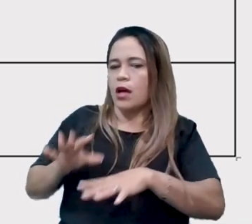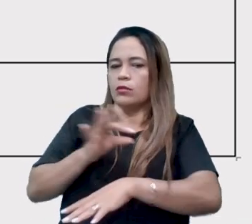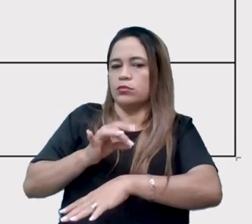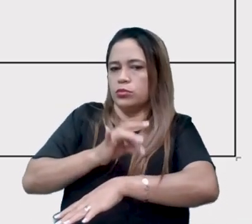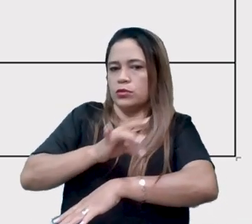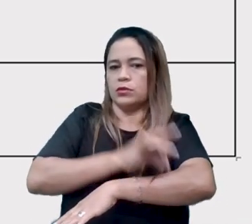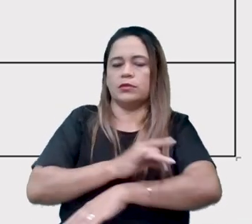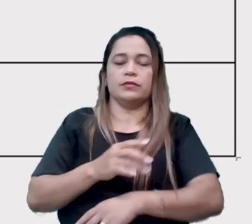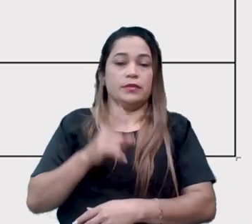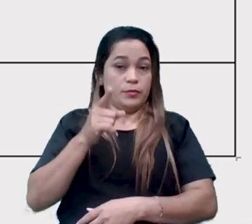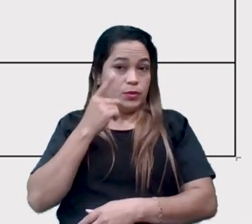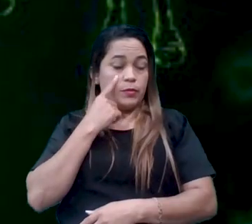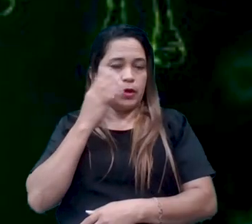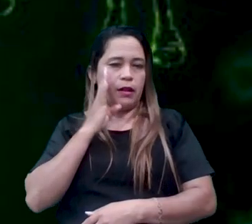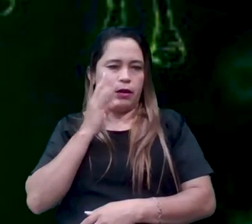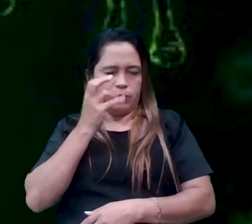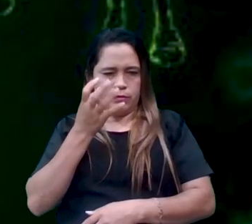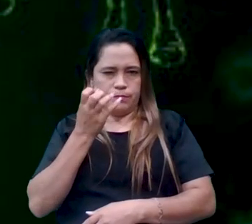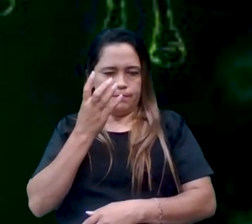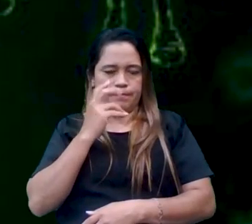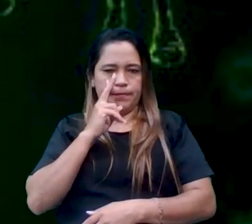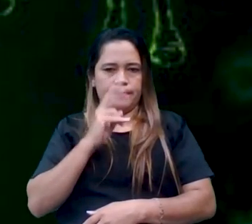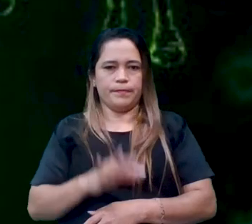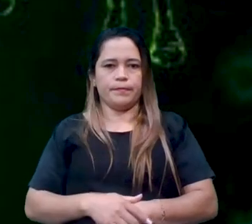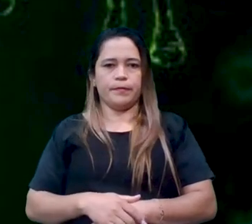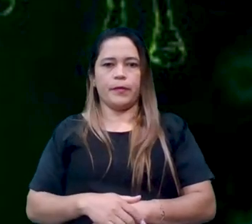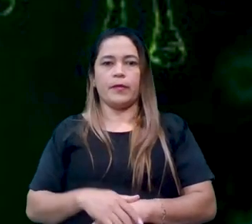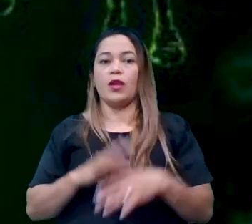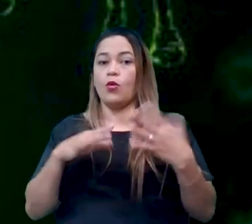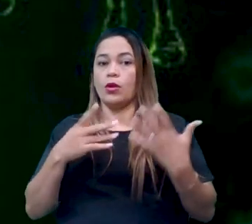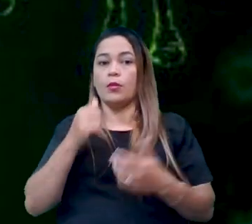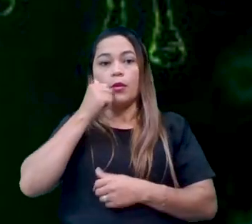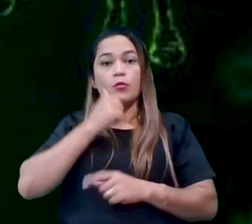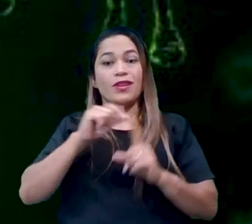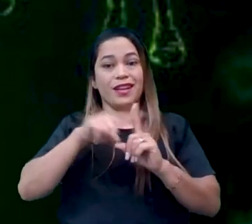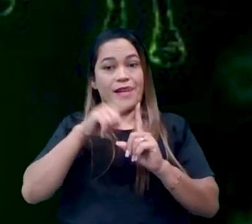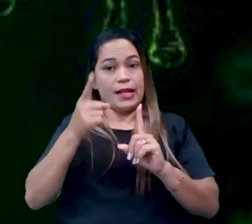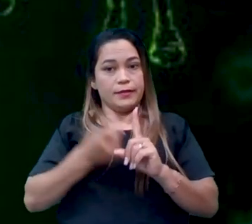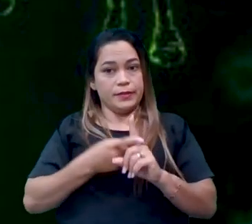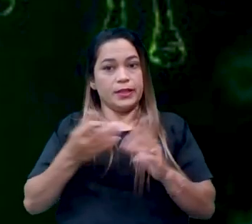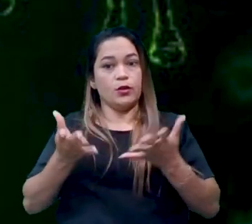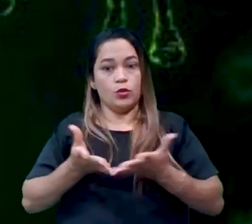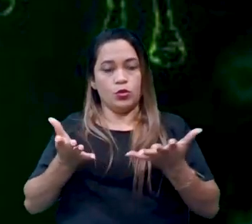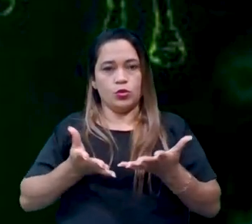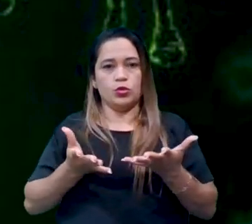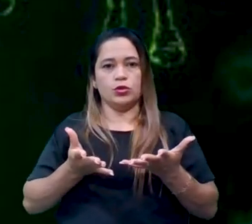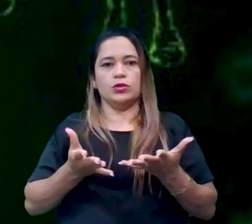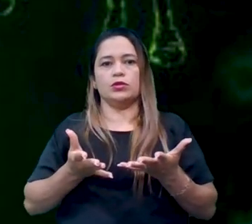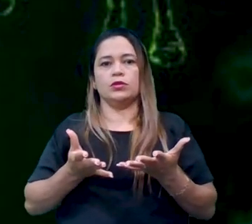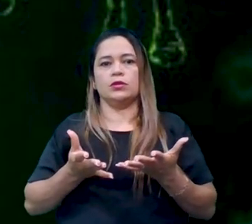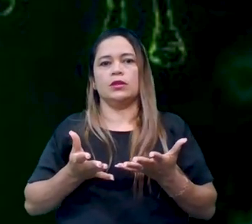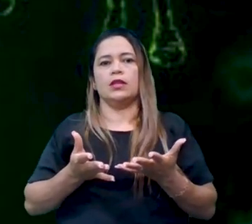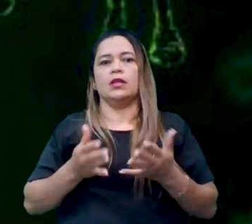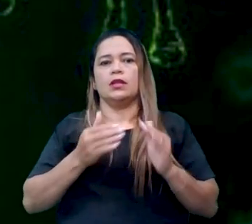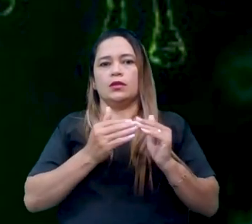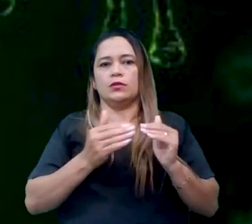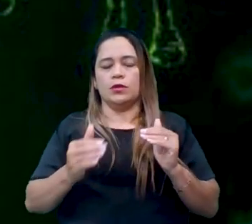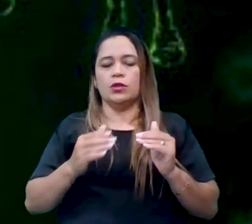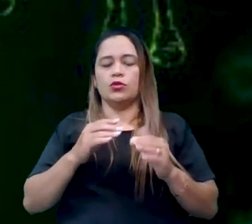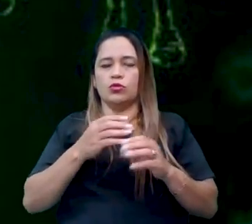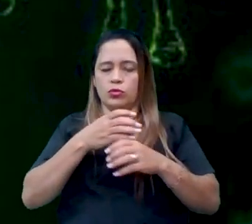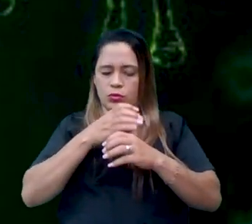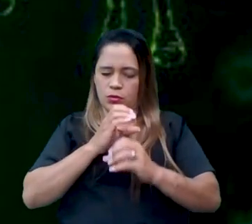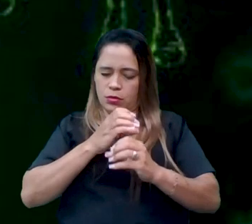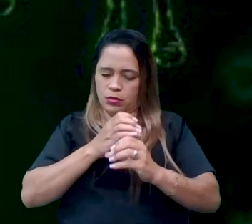bem legal, olha aqui para mim aqui agora, olha para cá. Quando uma mulher engravida hoje, é de praxe que durante os exames dela,